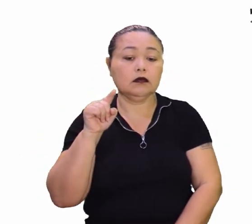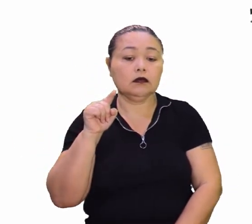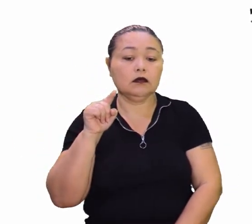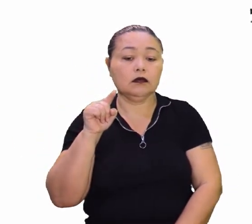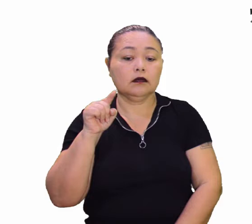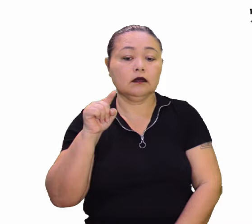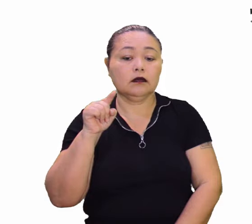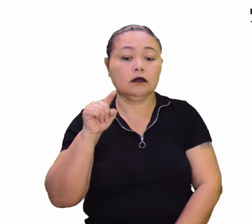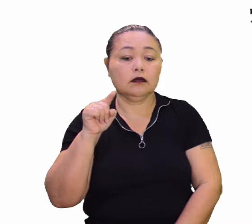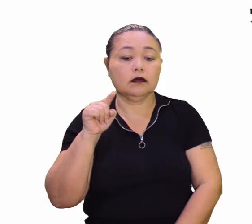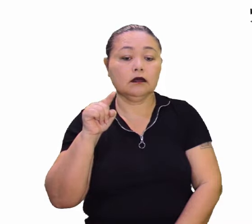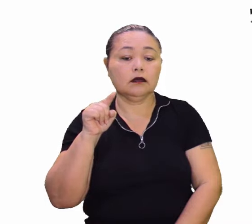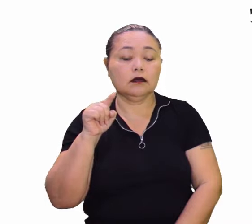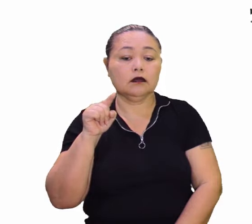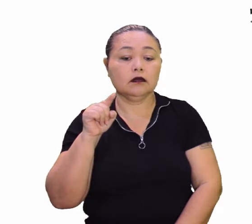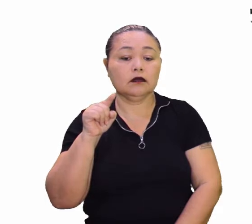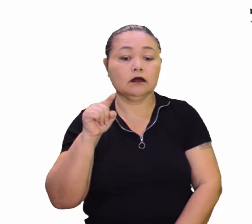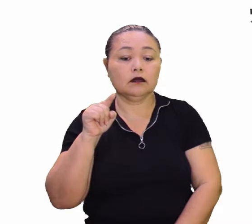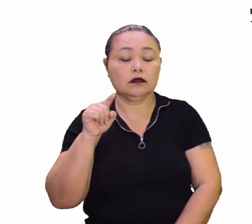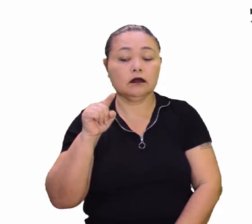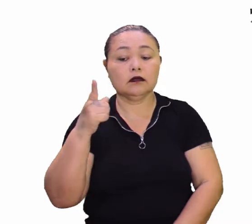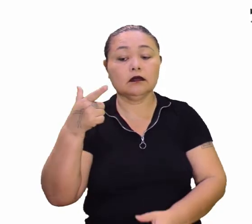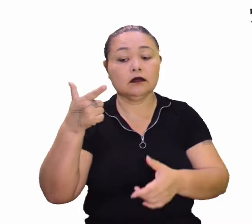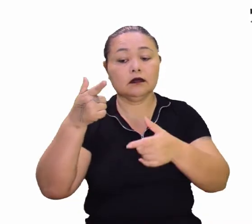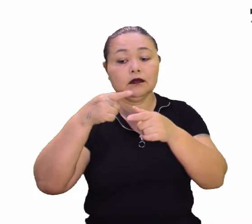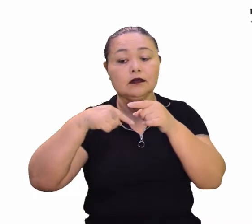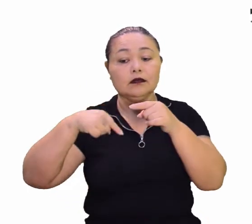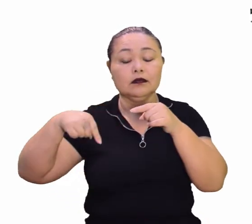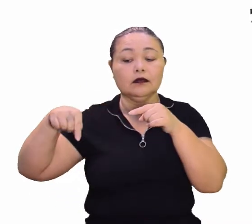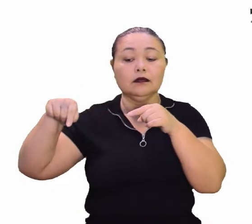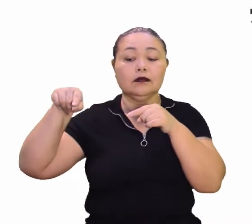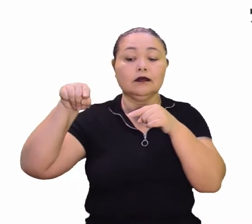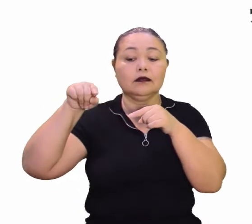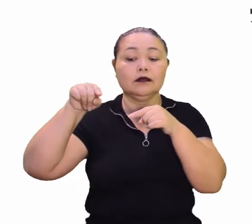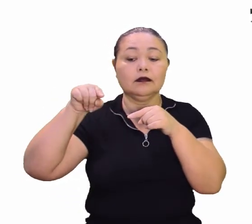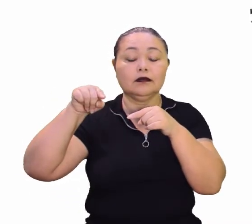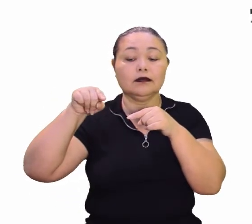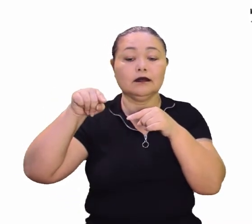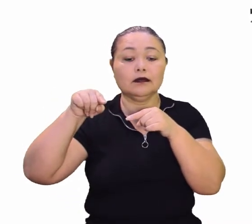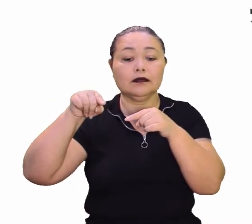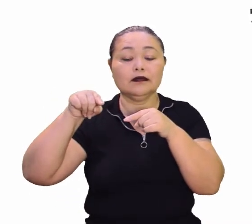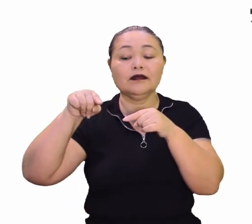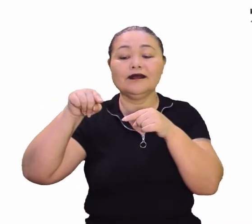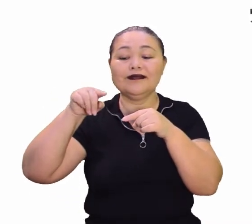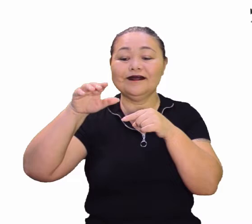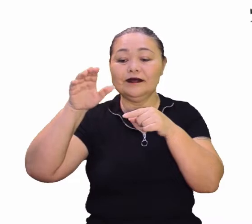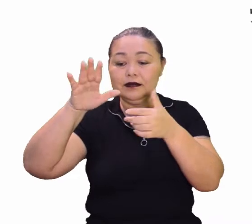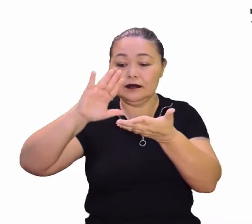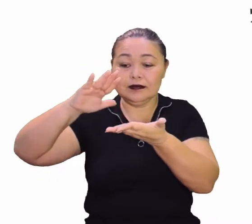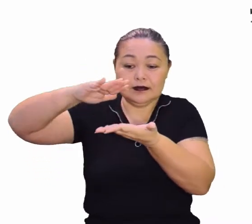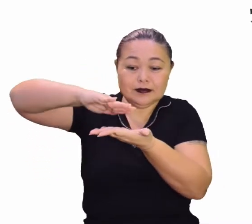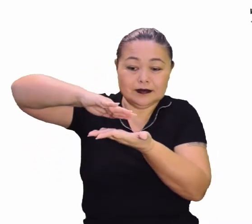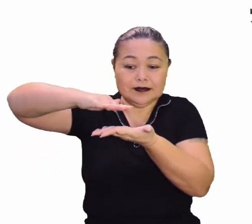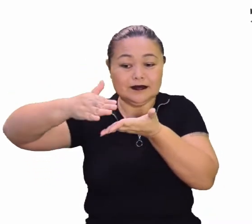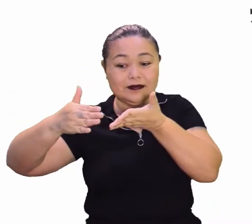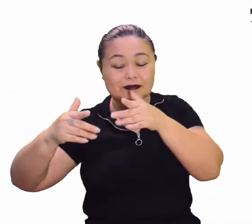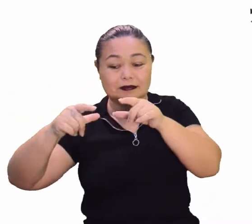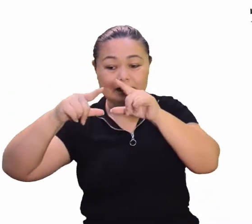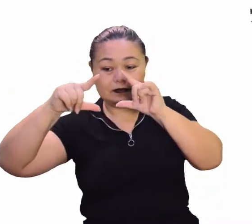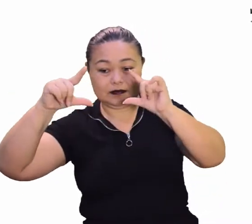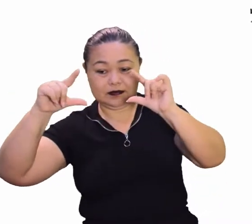É um... Que forma geométrica é essa? É uma esfera achatada, digamos assim, né, meio